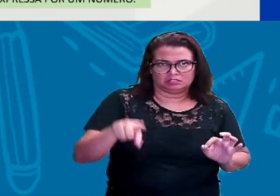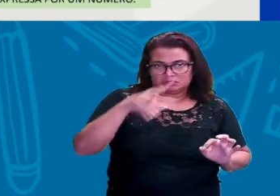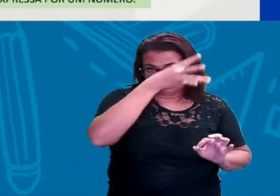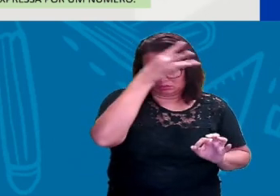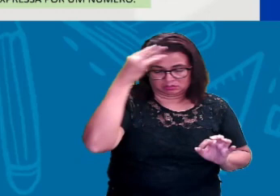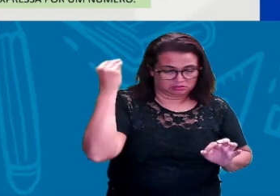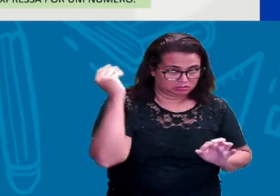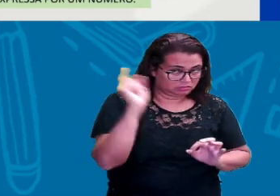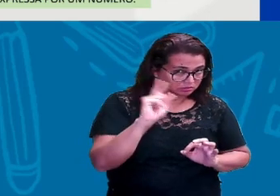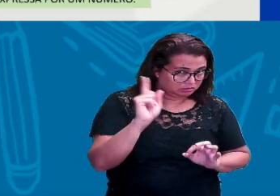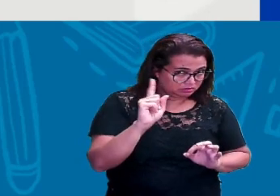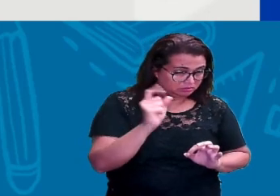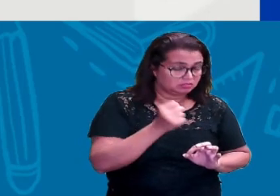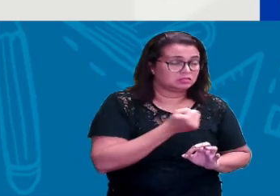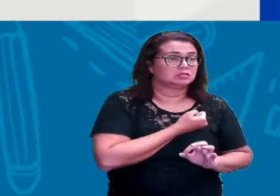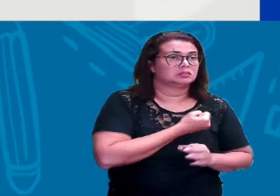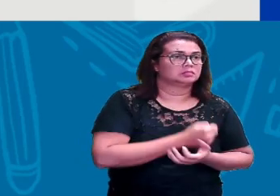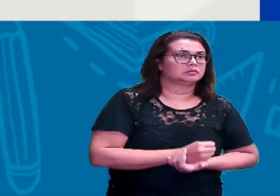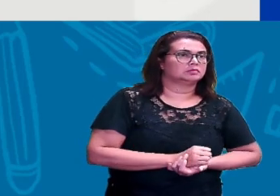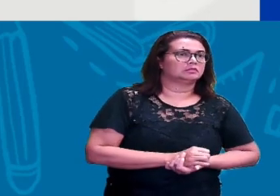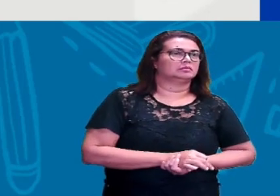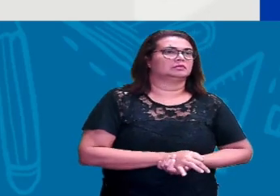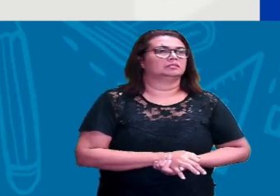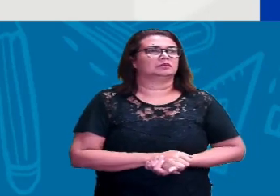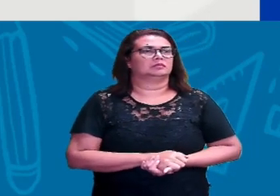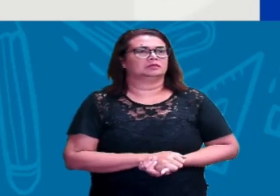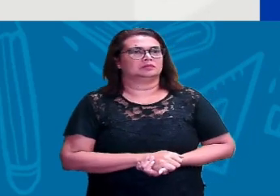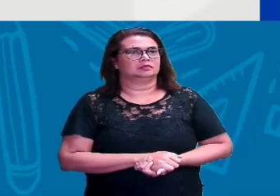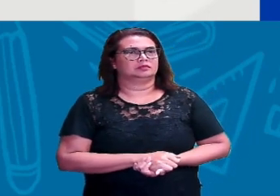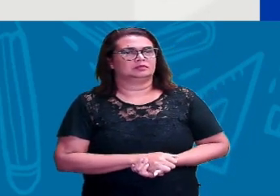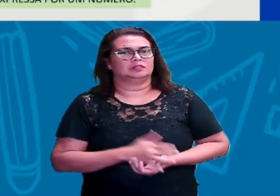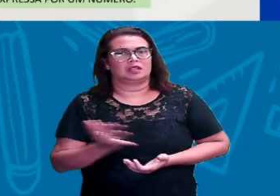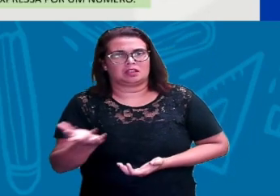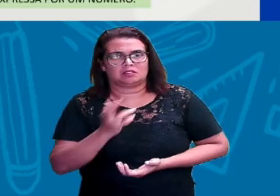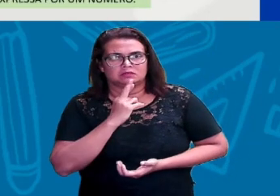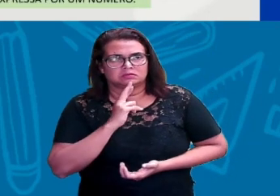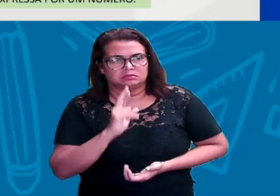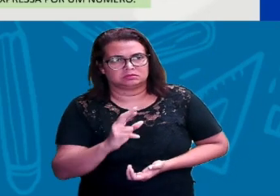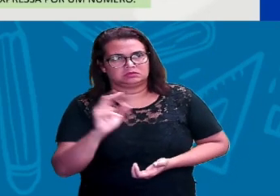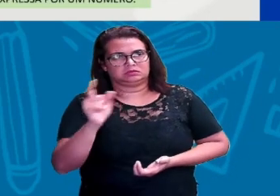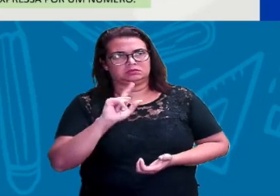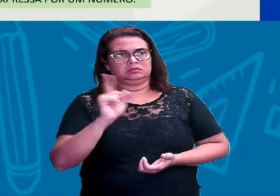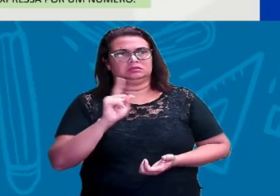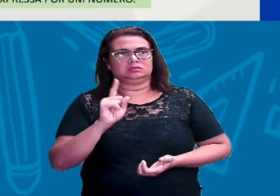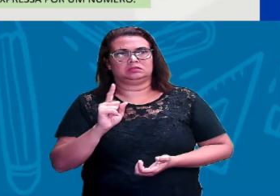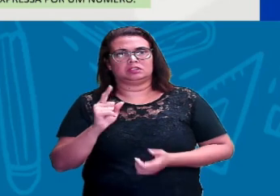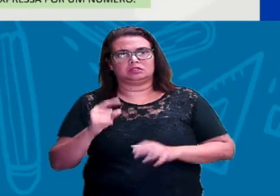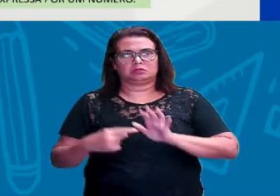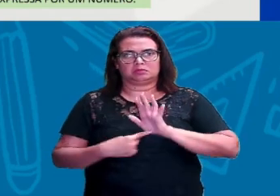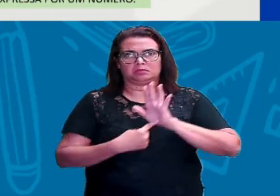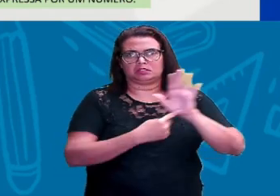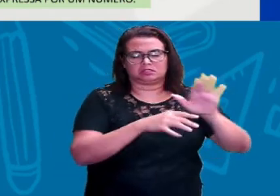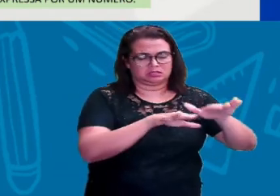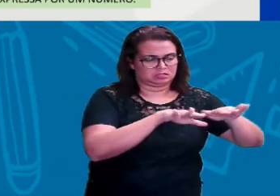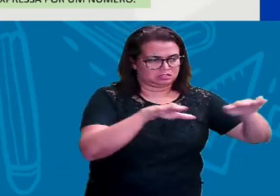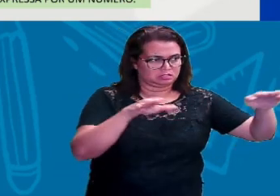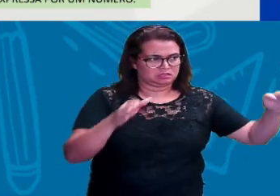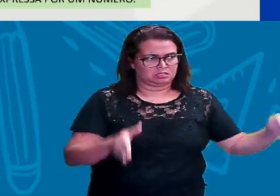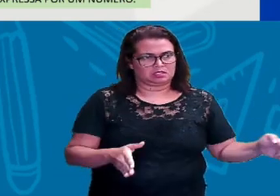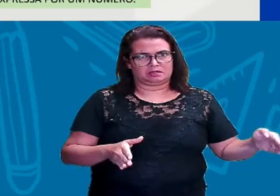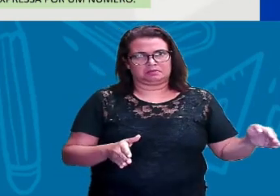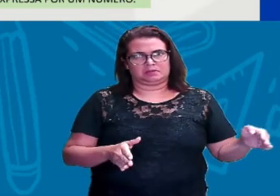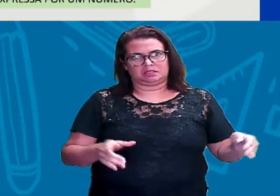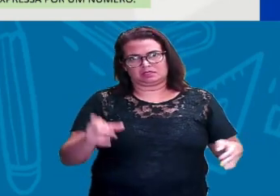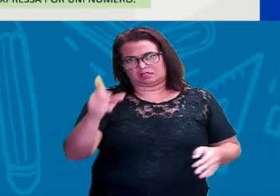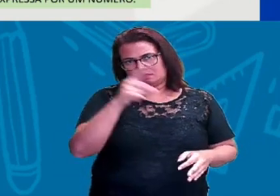jamais. Beleza? Então, vamos lá. Eu não vou solucionar agora, porque eu quero ir para a mesa e eu quero que vocês percebam